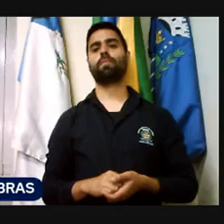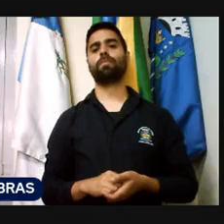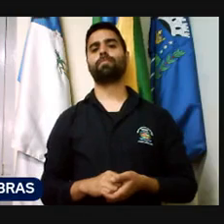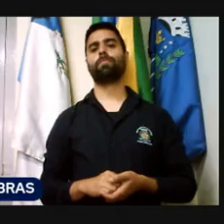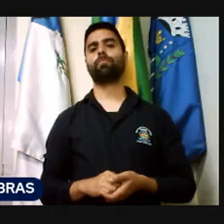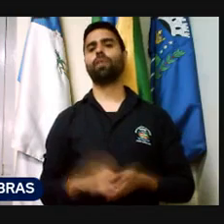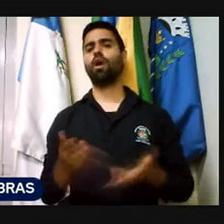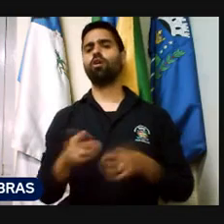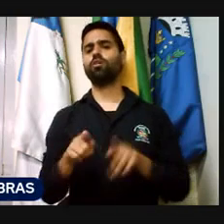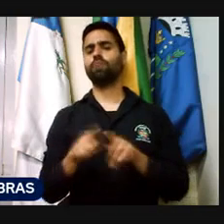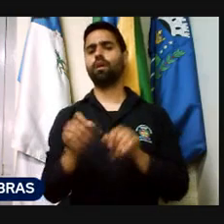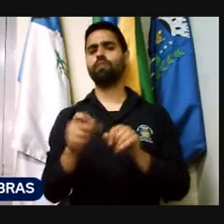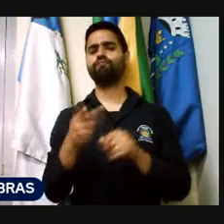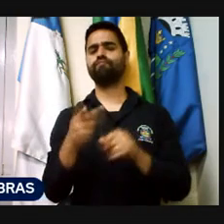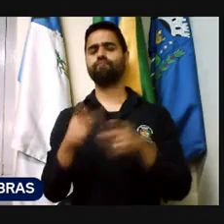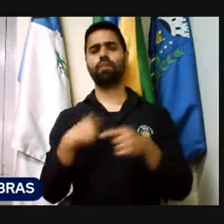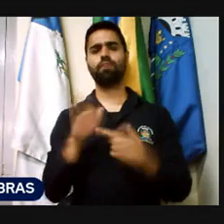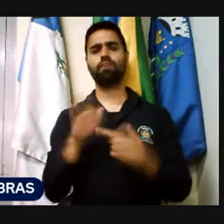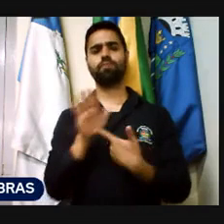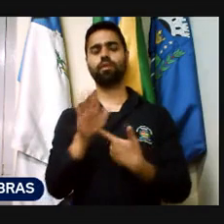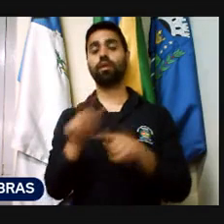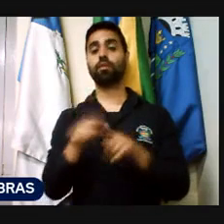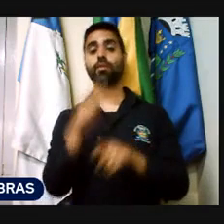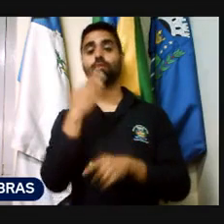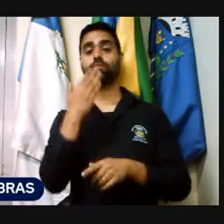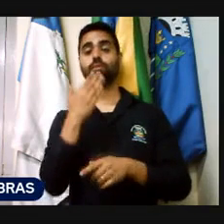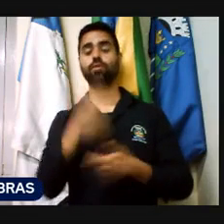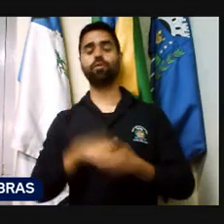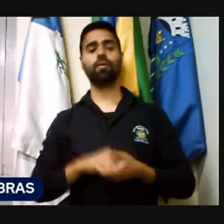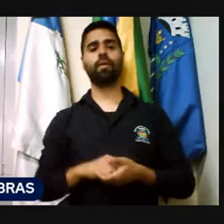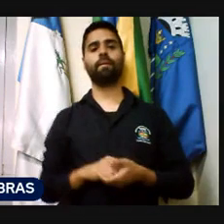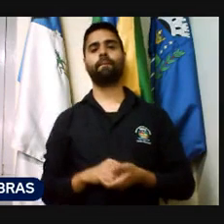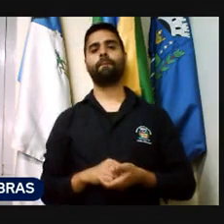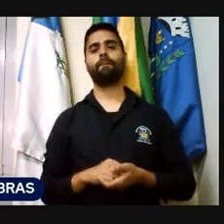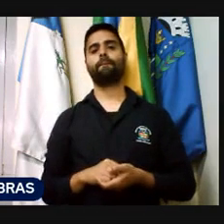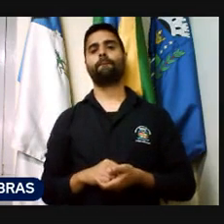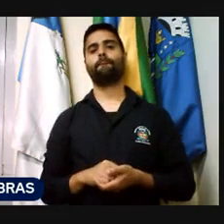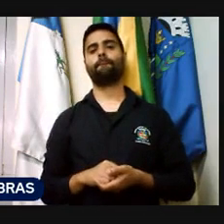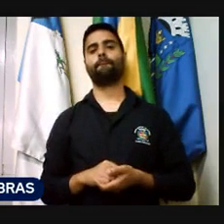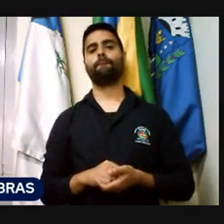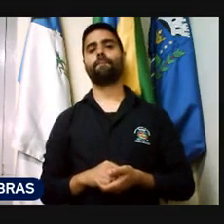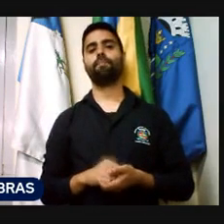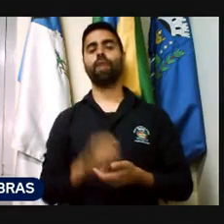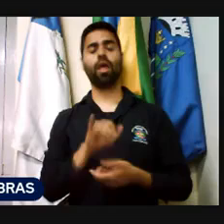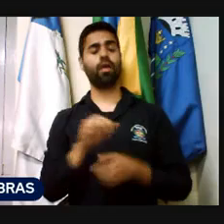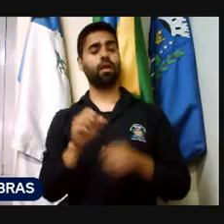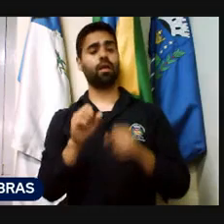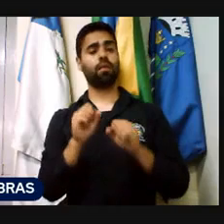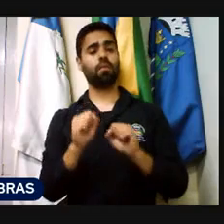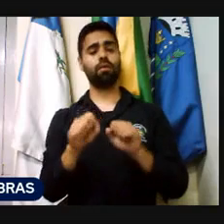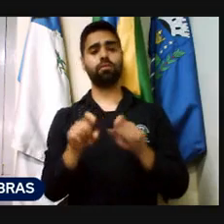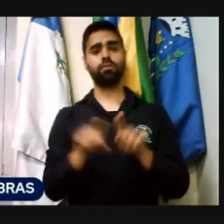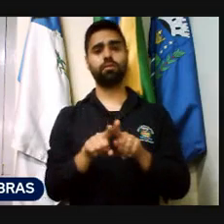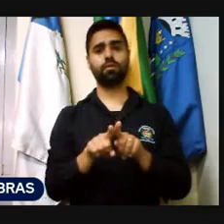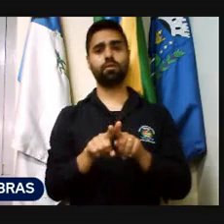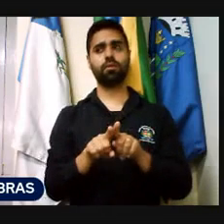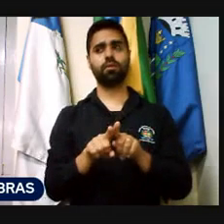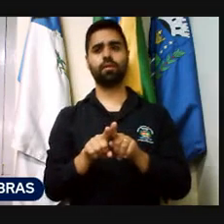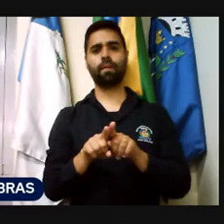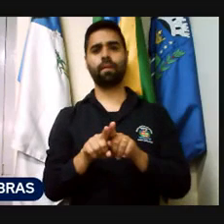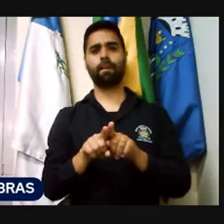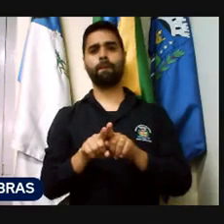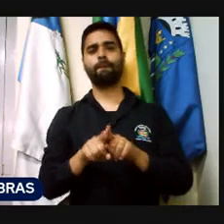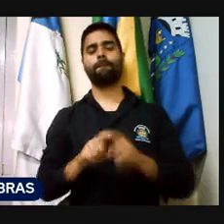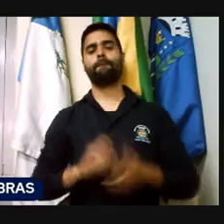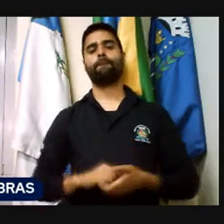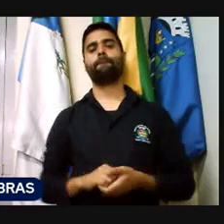nosso requerimento, nossa indicação. Hoje a gente entra sobre um requerimento, né? Sobre a possibilidade da gente estar podendo